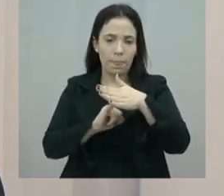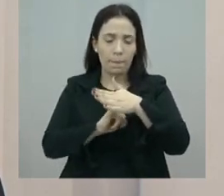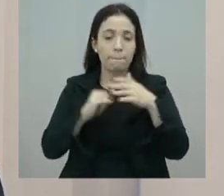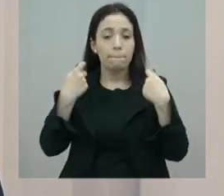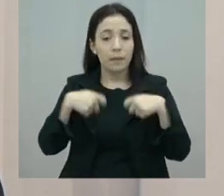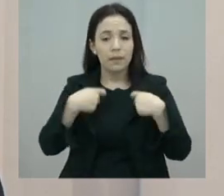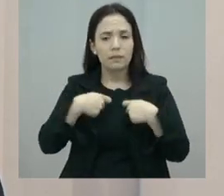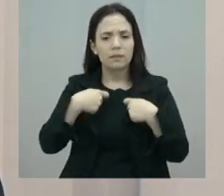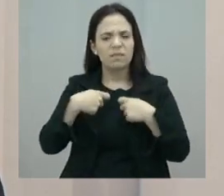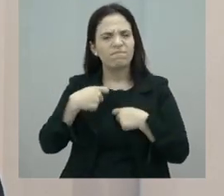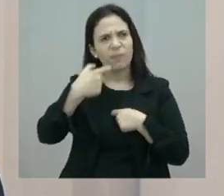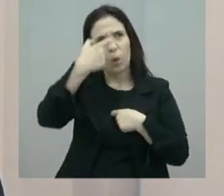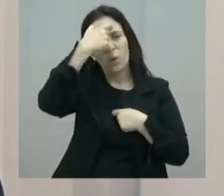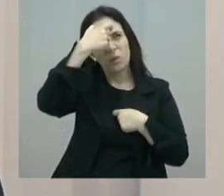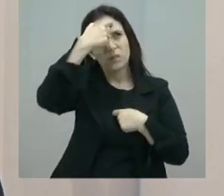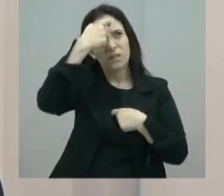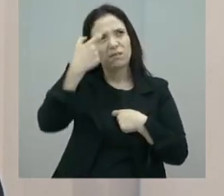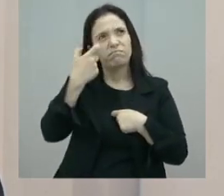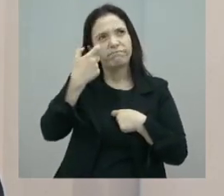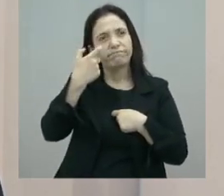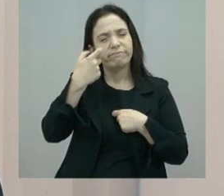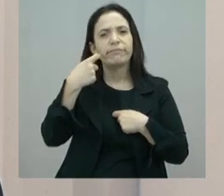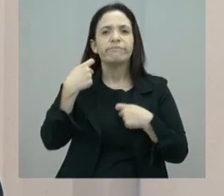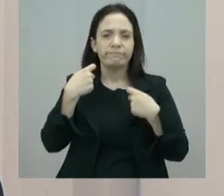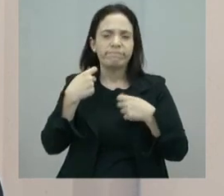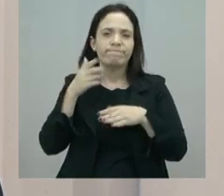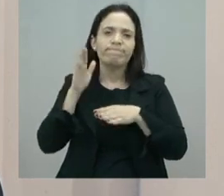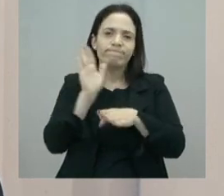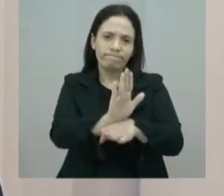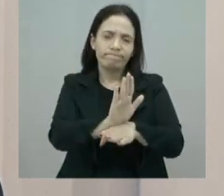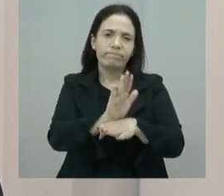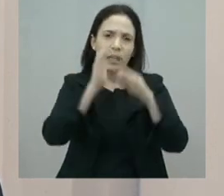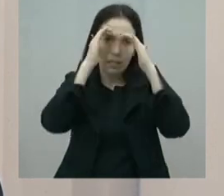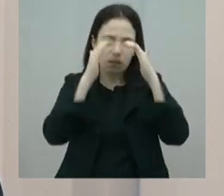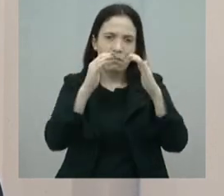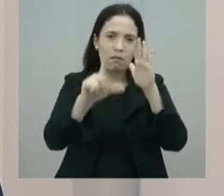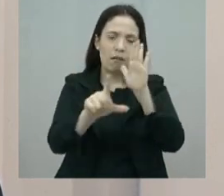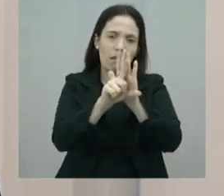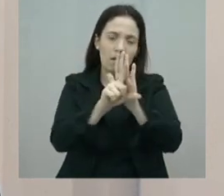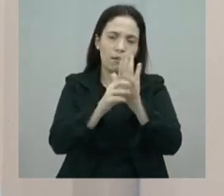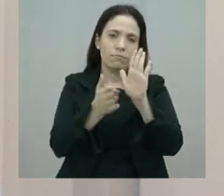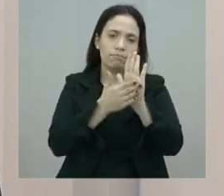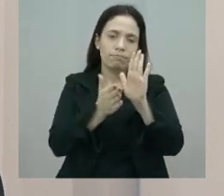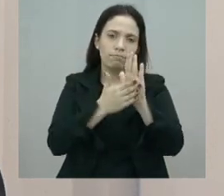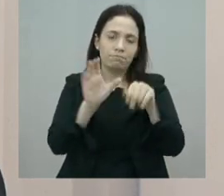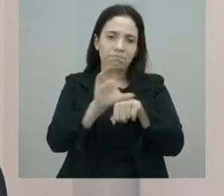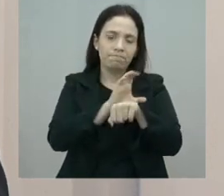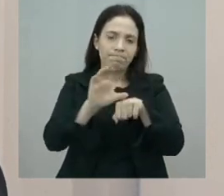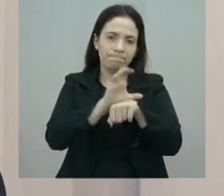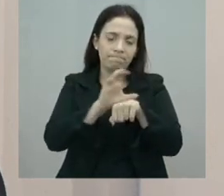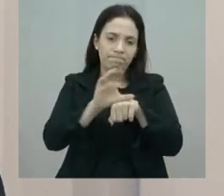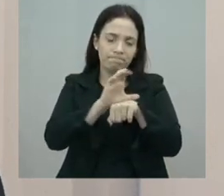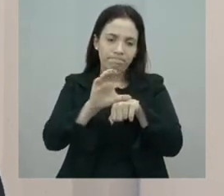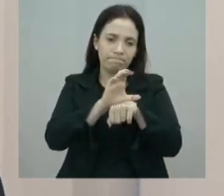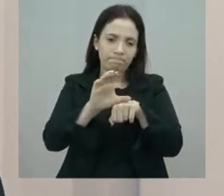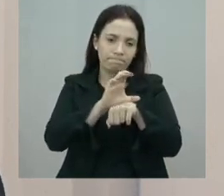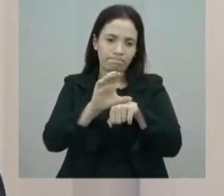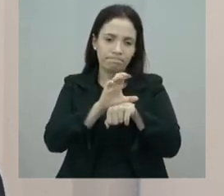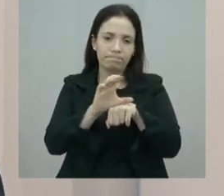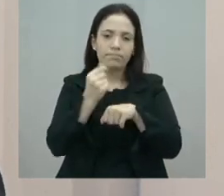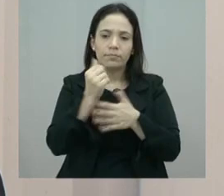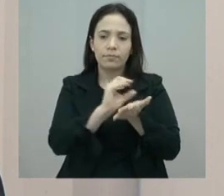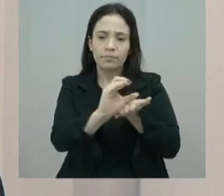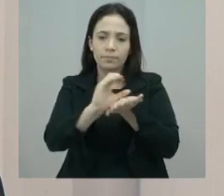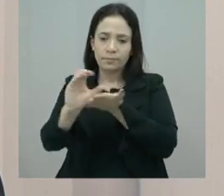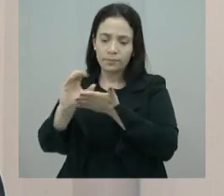se conscientizem da necessidade de cumprir o mandamento constitucional da prioridade absoluta, inclusive na destinação